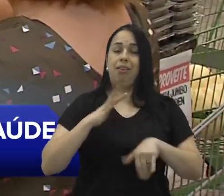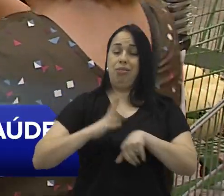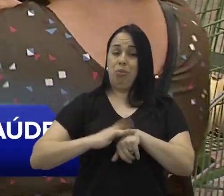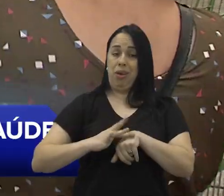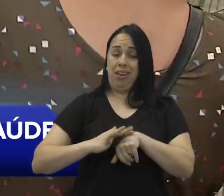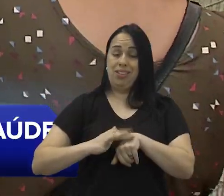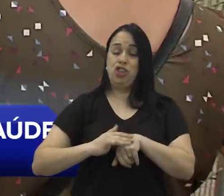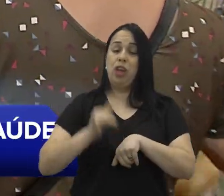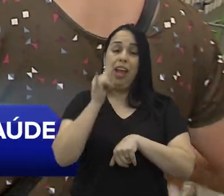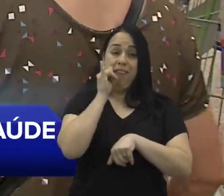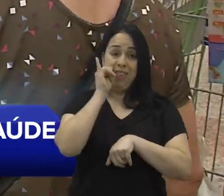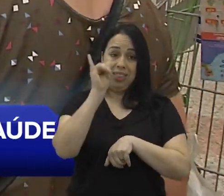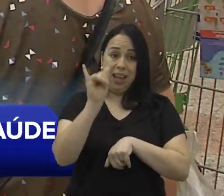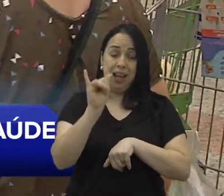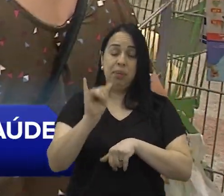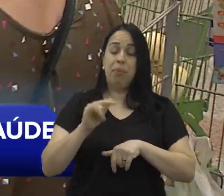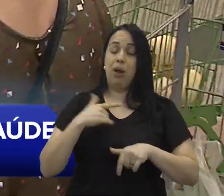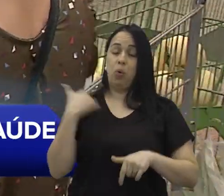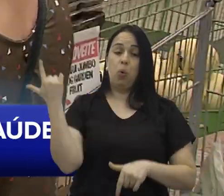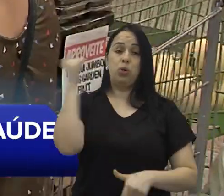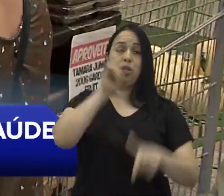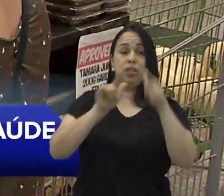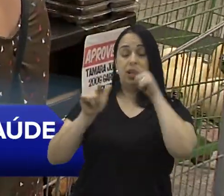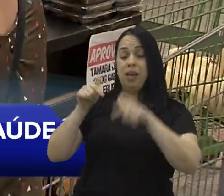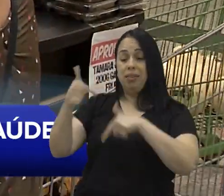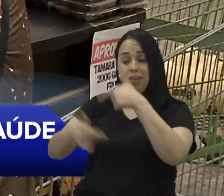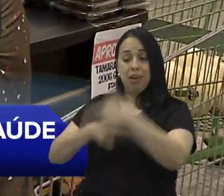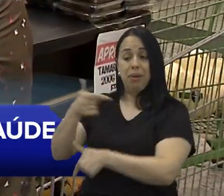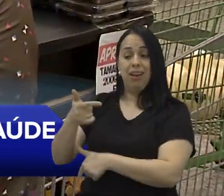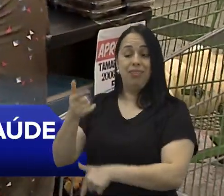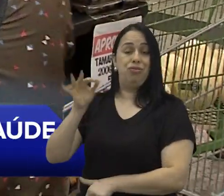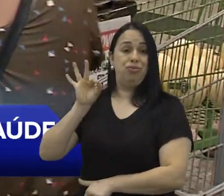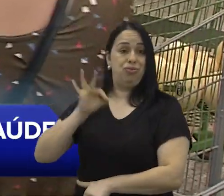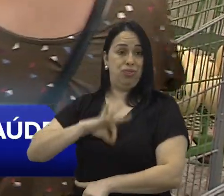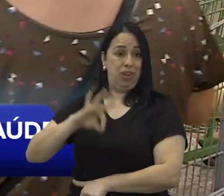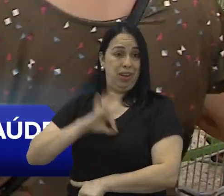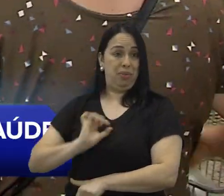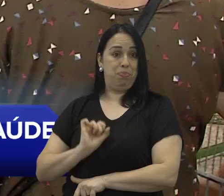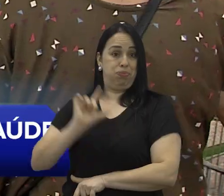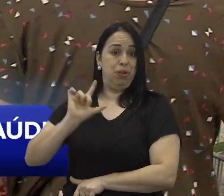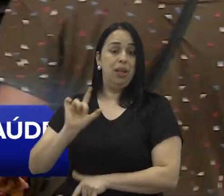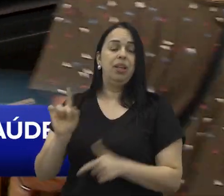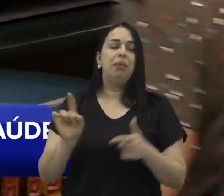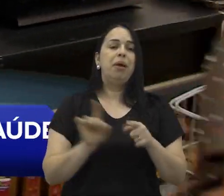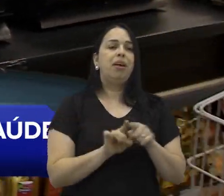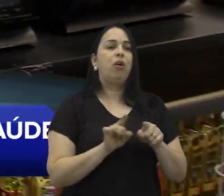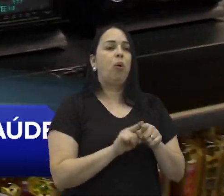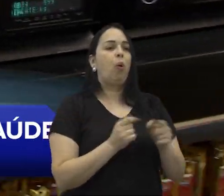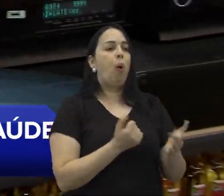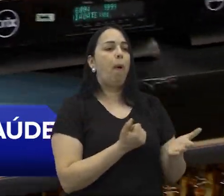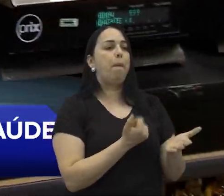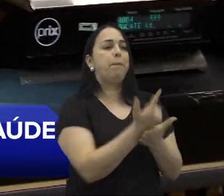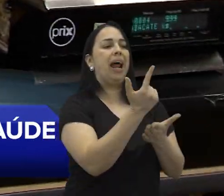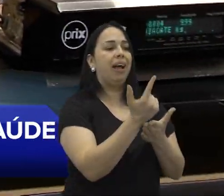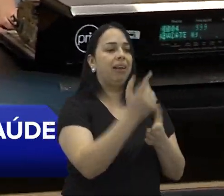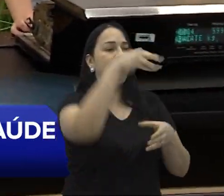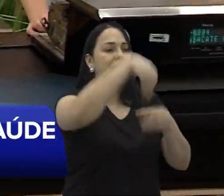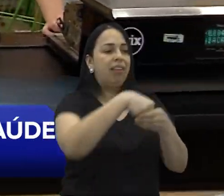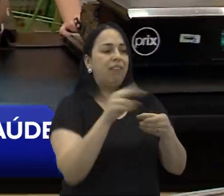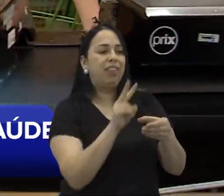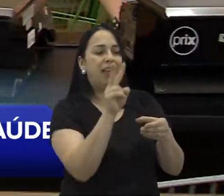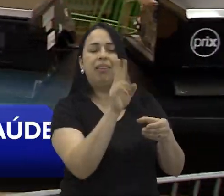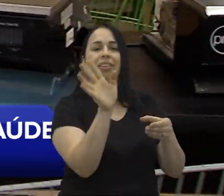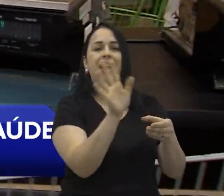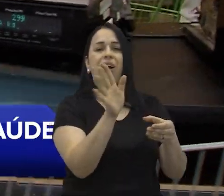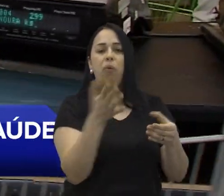você ficar doente, melhorar a sua disposição para que você possa trabalhar, enfim, ganhar mais dinheiro. E também, ao invés de você comprar um alimento para achar certo